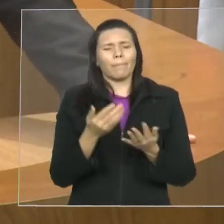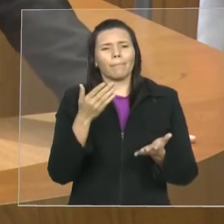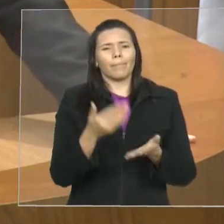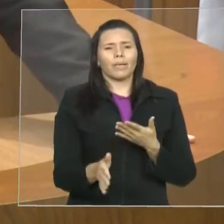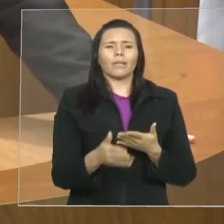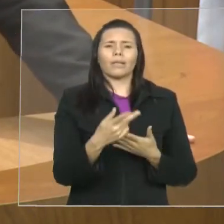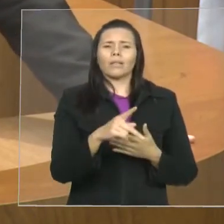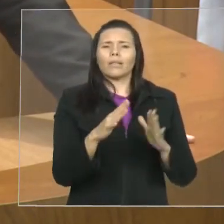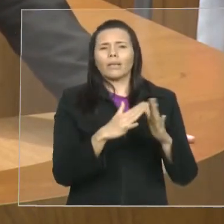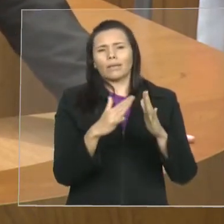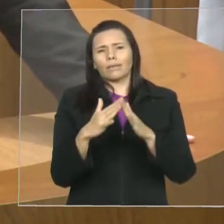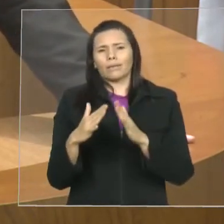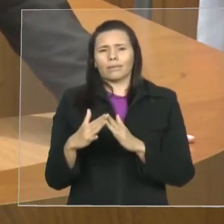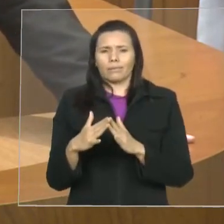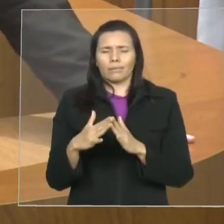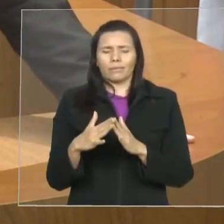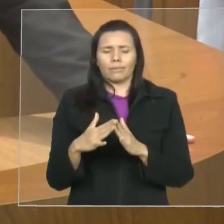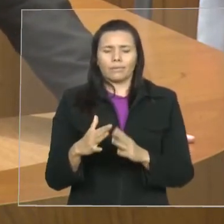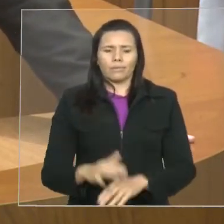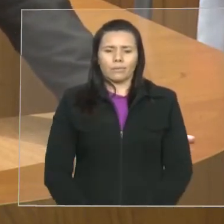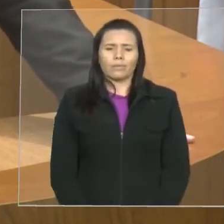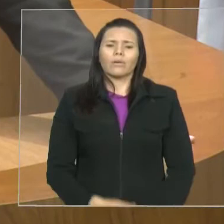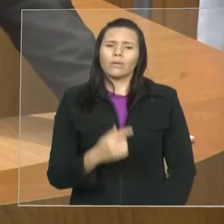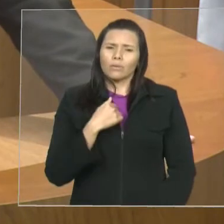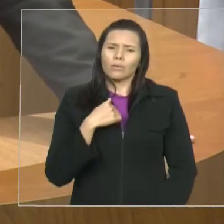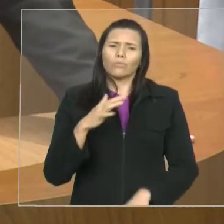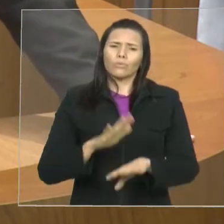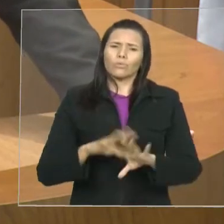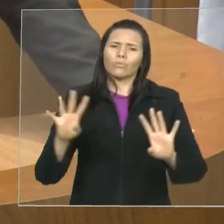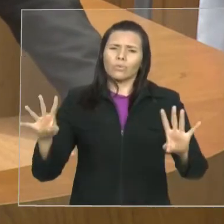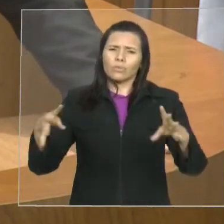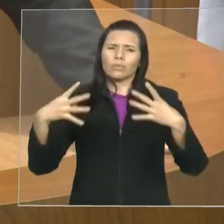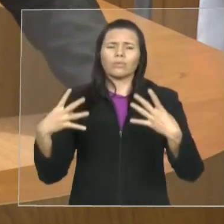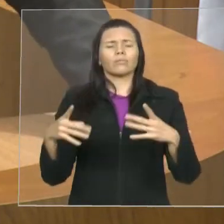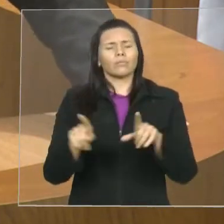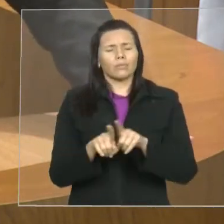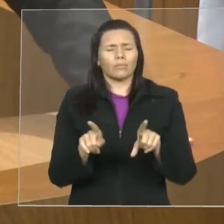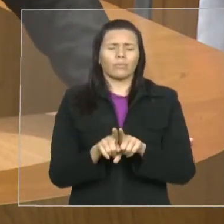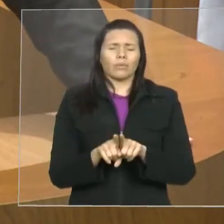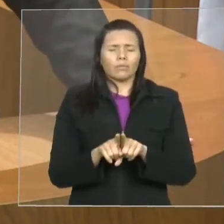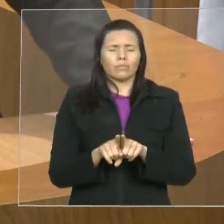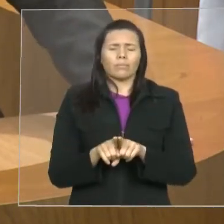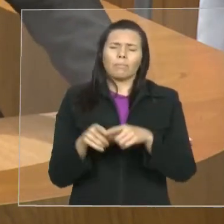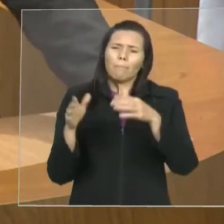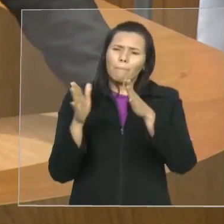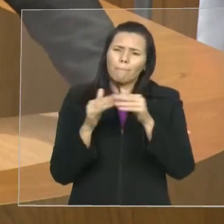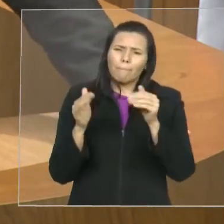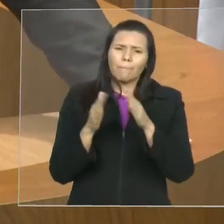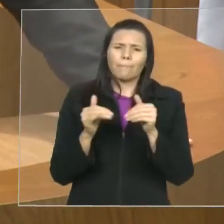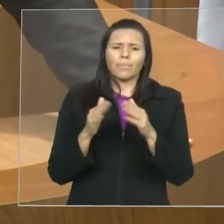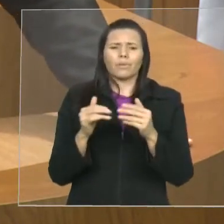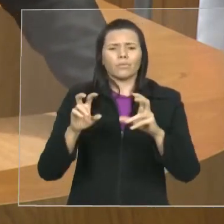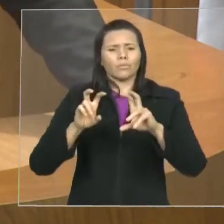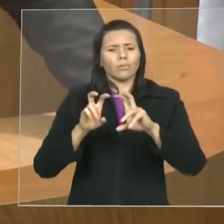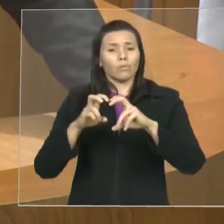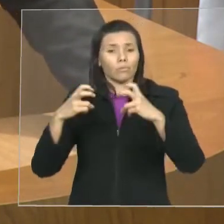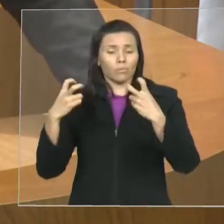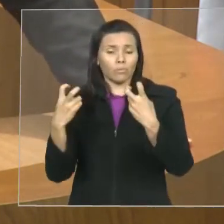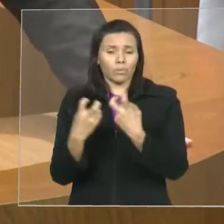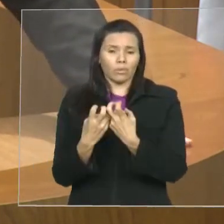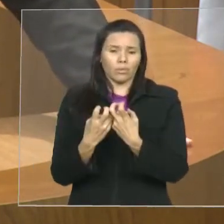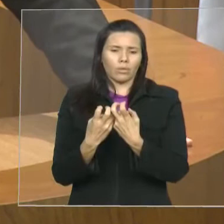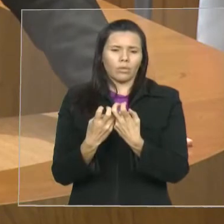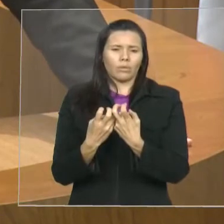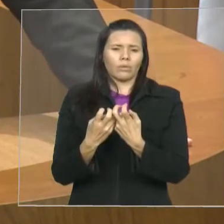tempo fazer aqui um pedido ao comitê de prevenção e